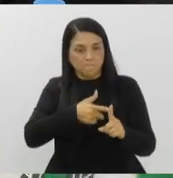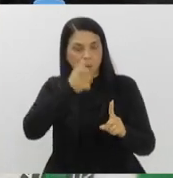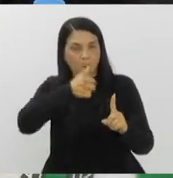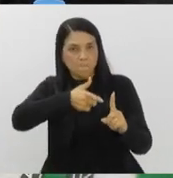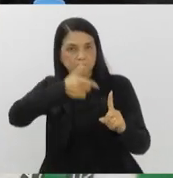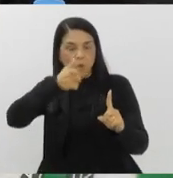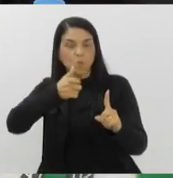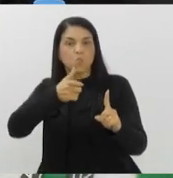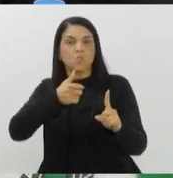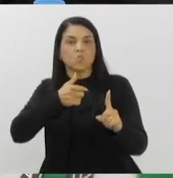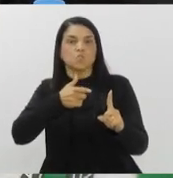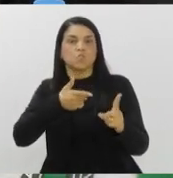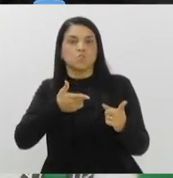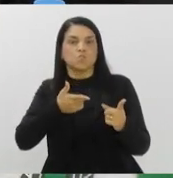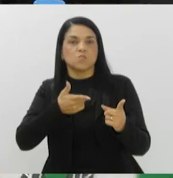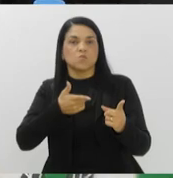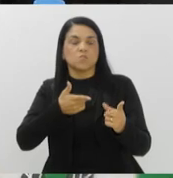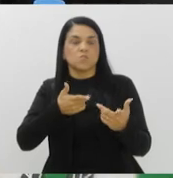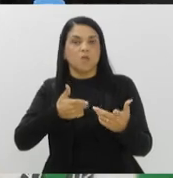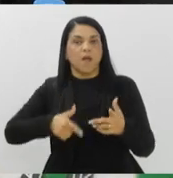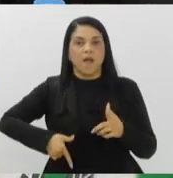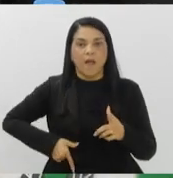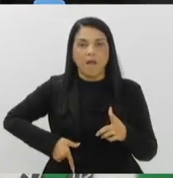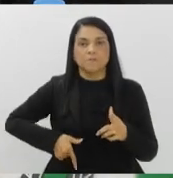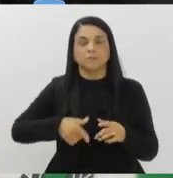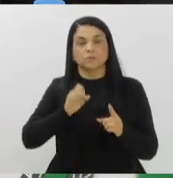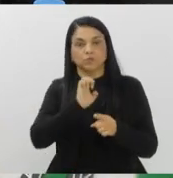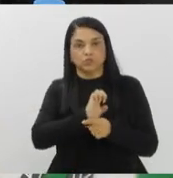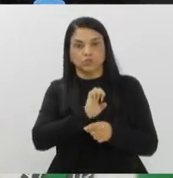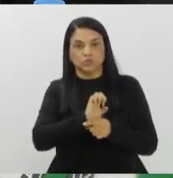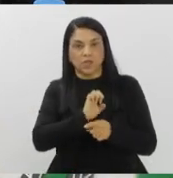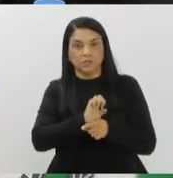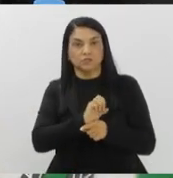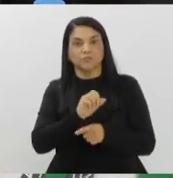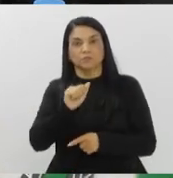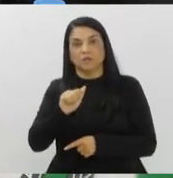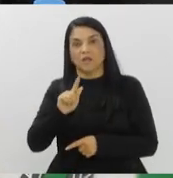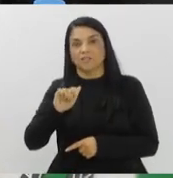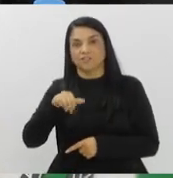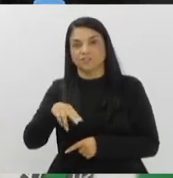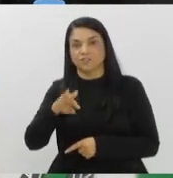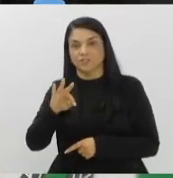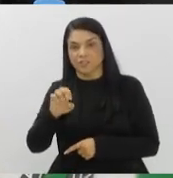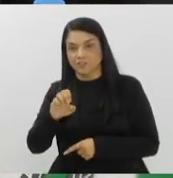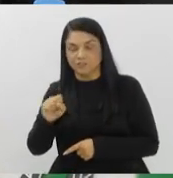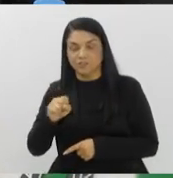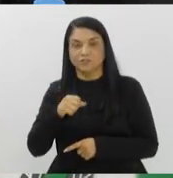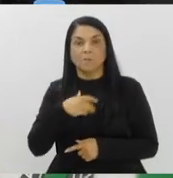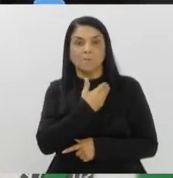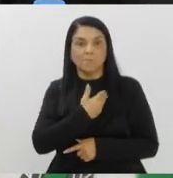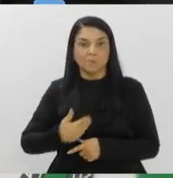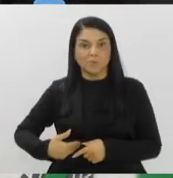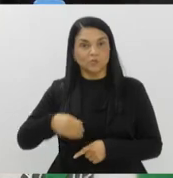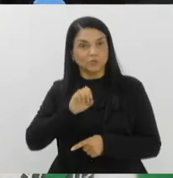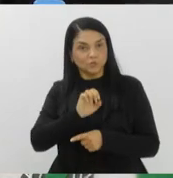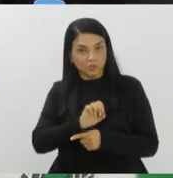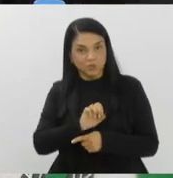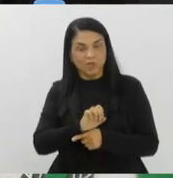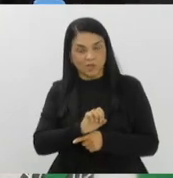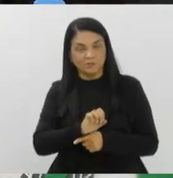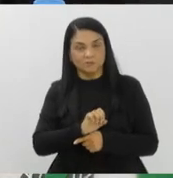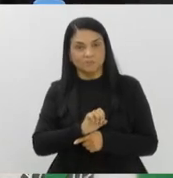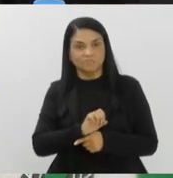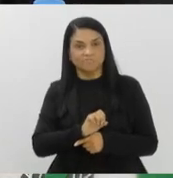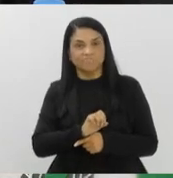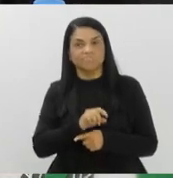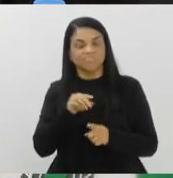do Estado, com as armas do Estado, por agentes públicos do Estado. Então, esses